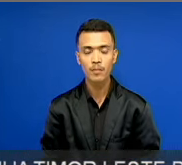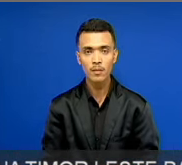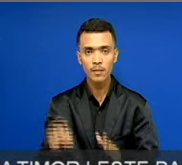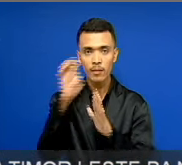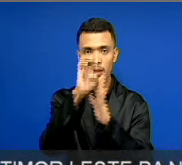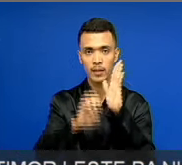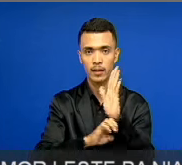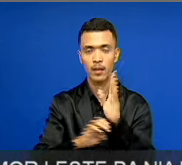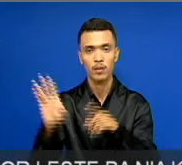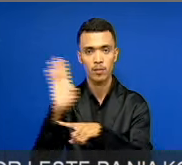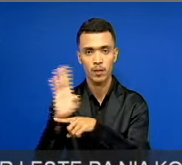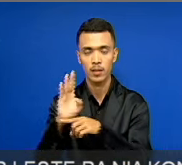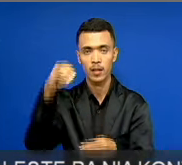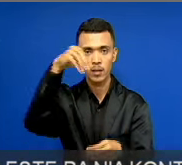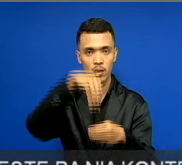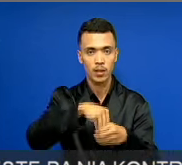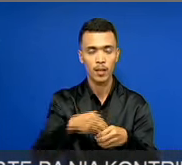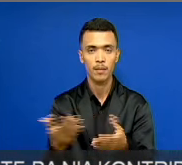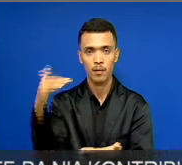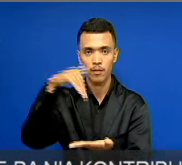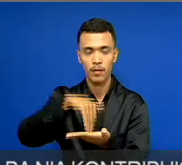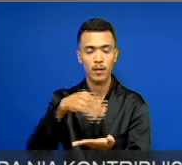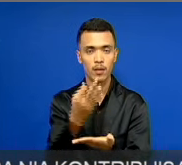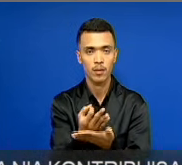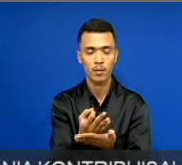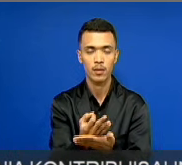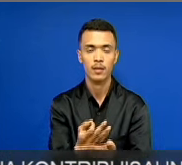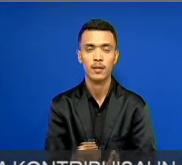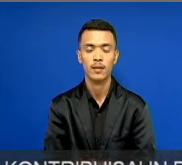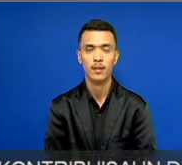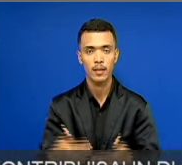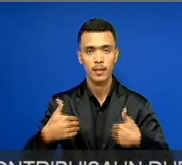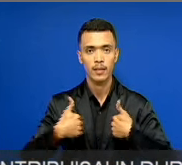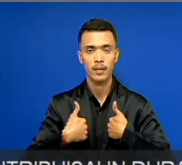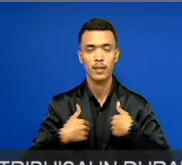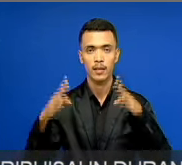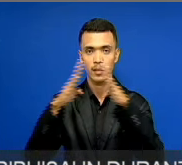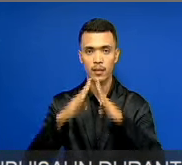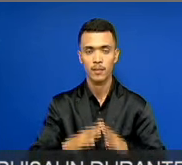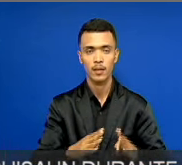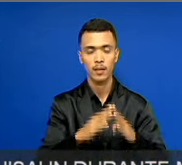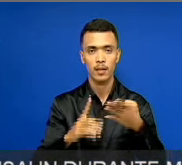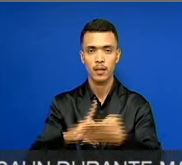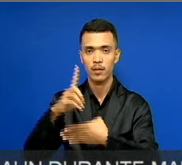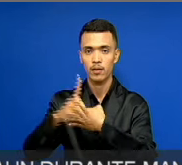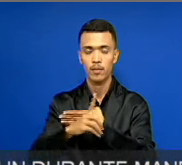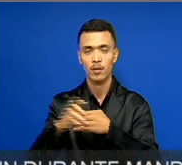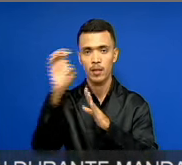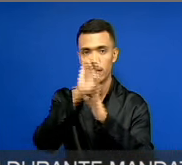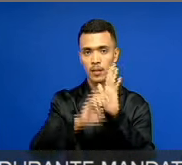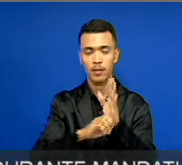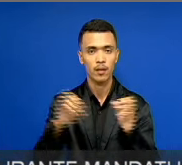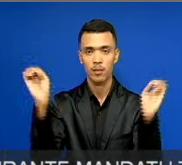Estado investe a tuhatama fali osan duke hakoi osan. Iha capital de desenvolvimento estado se lacente